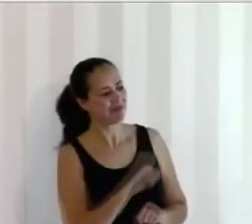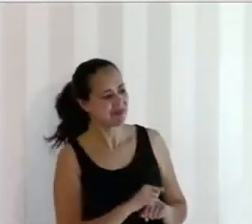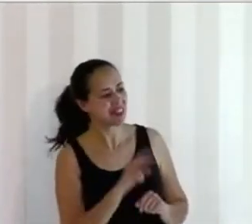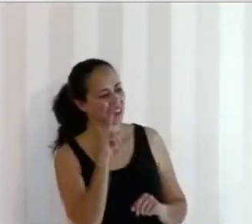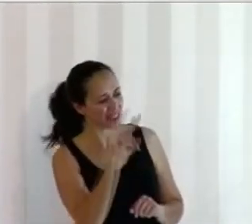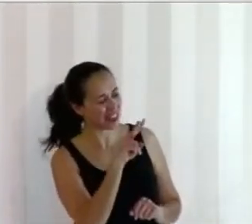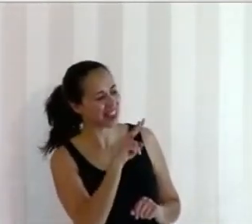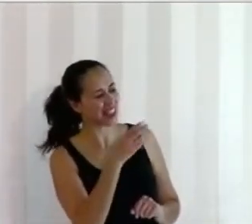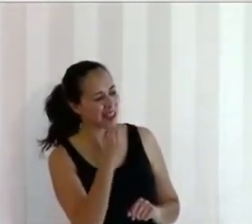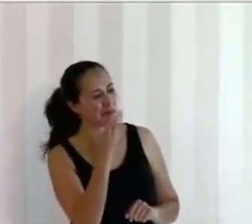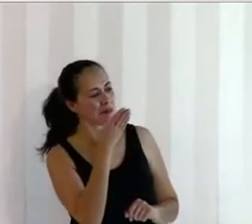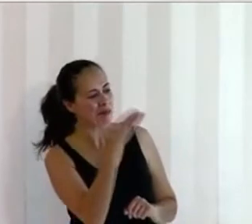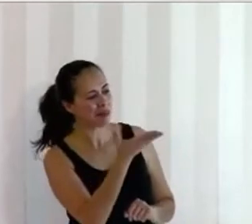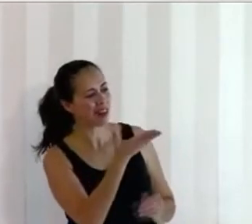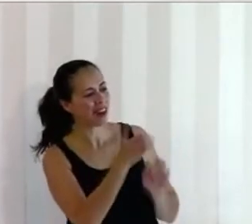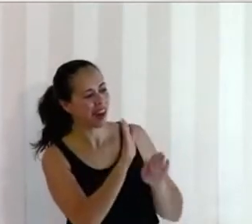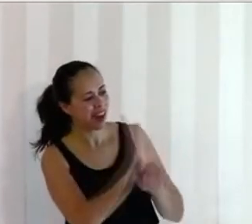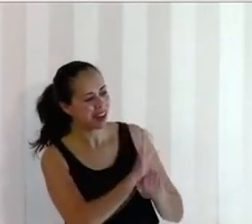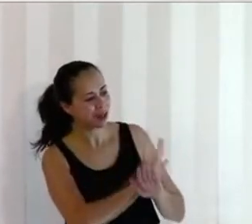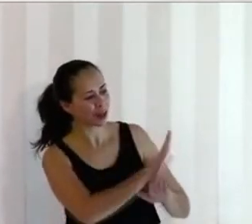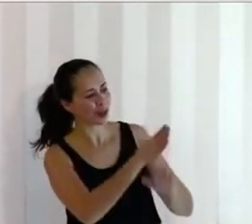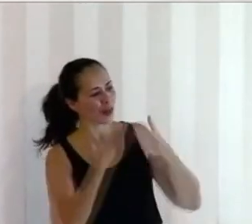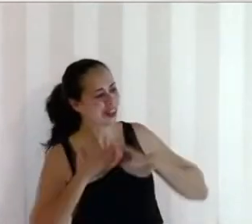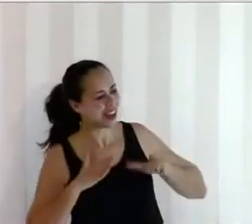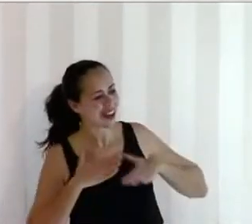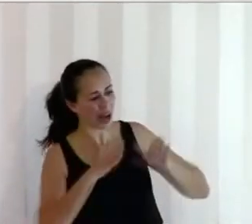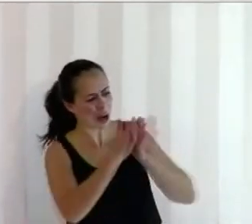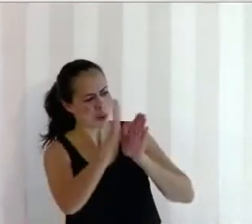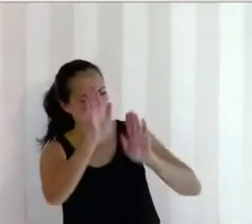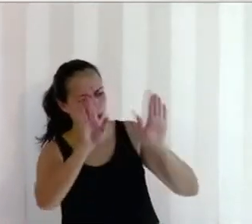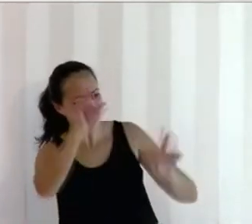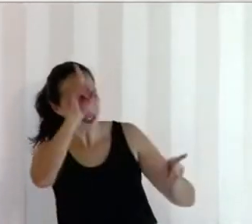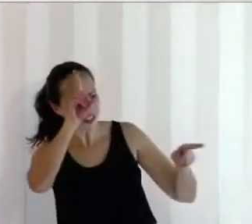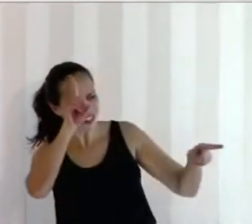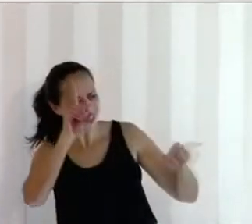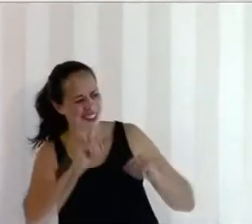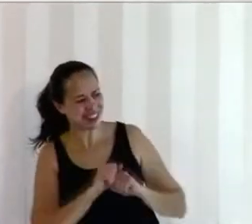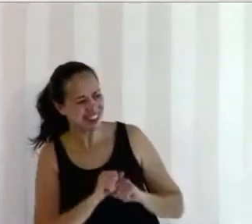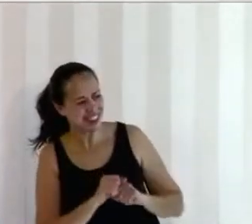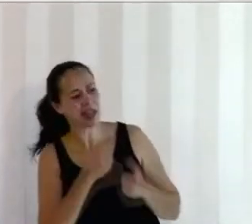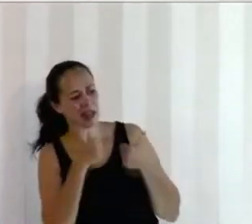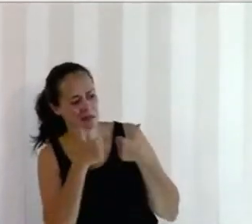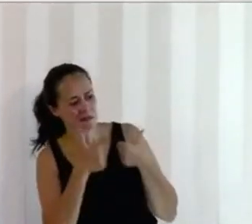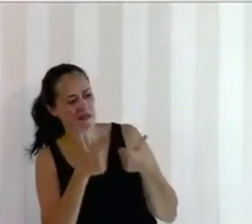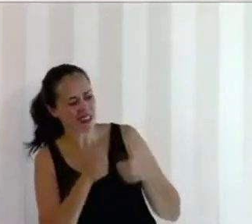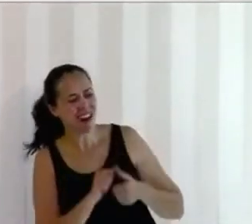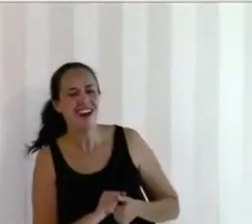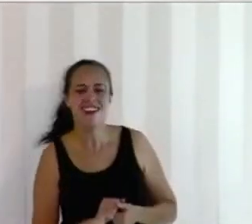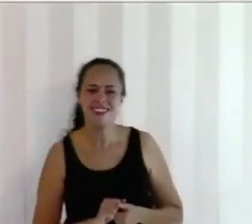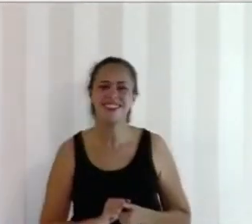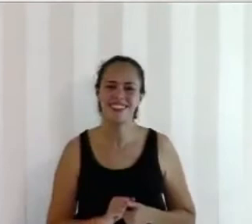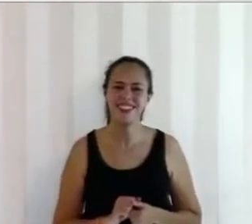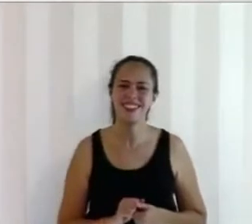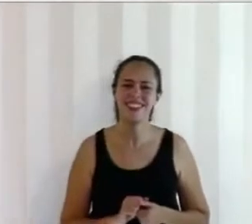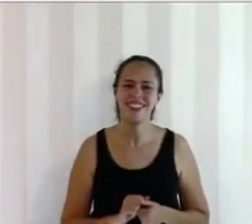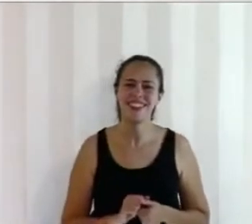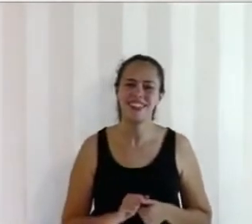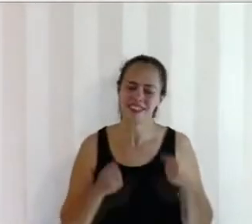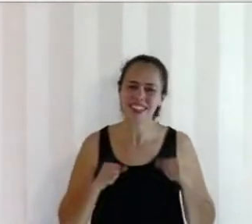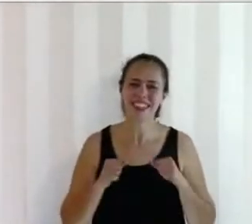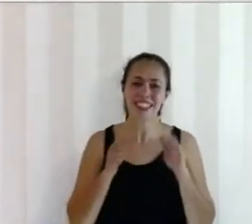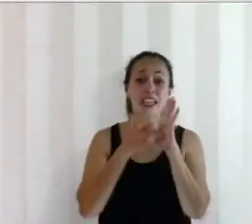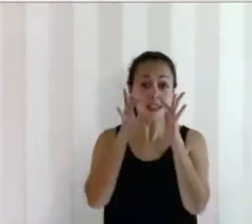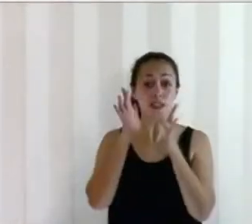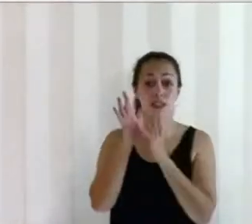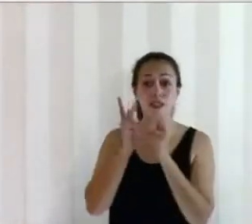vocês. Sepulcro com cal para o lado de fora. Jesus foi realmente intransigente com os judeus.